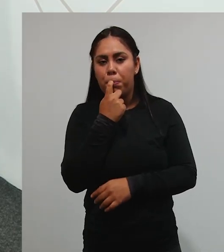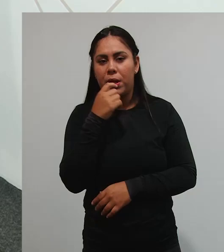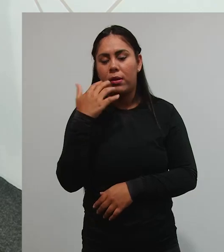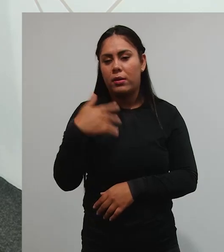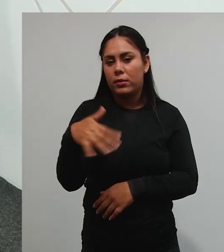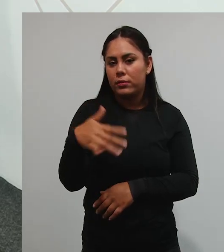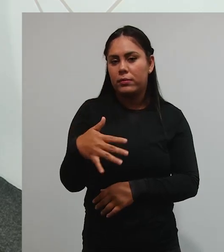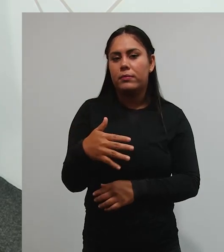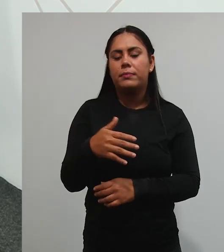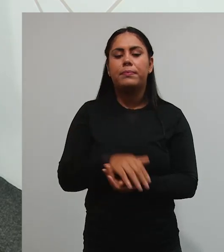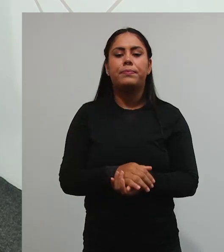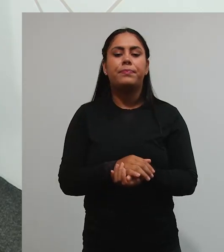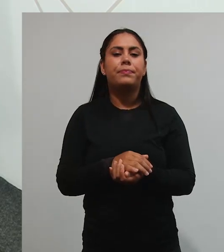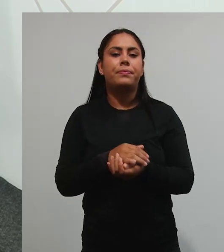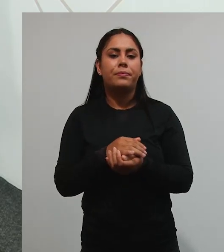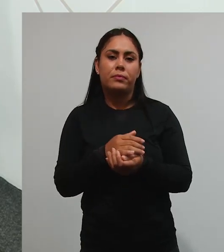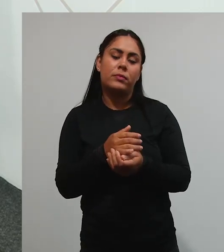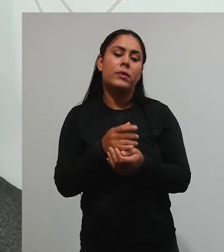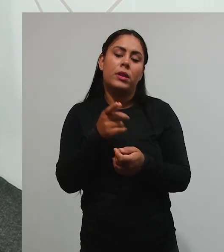recentemente, que